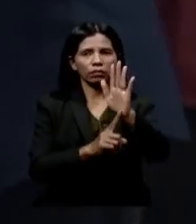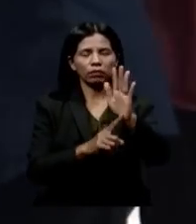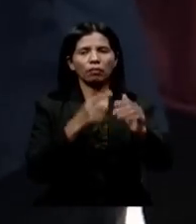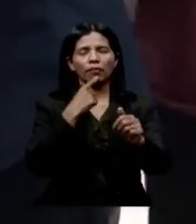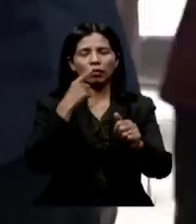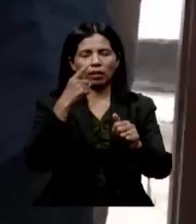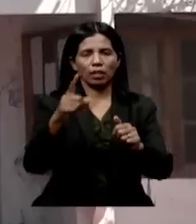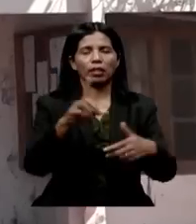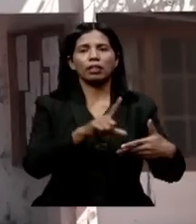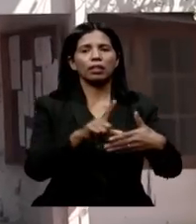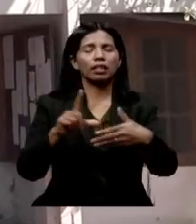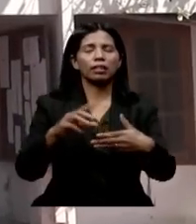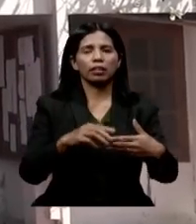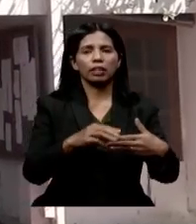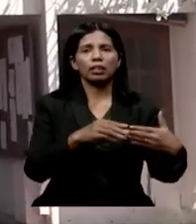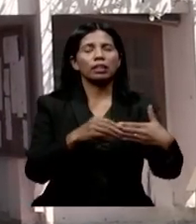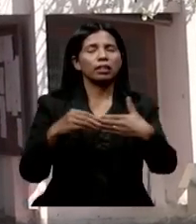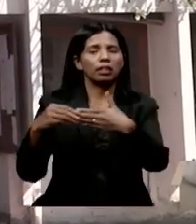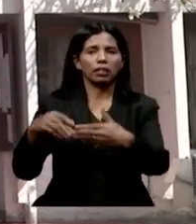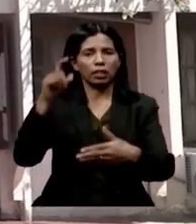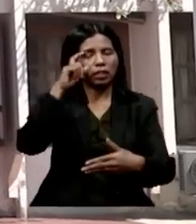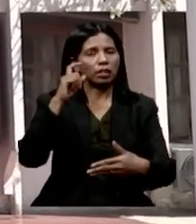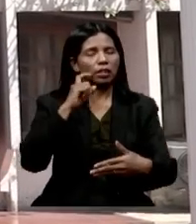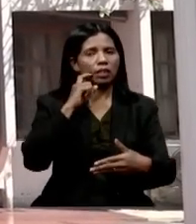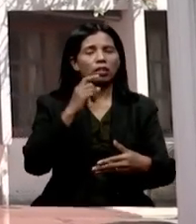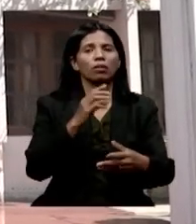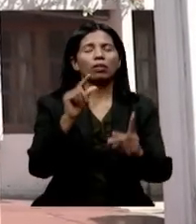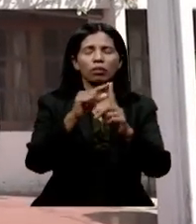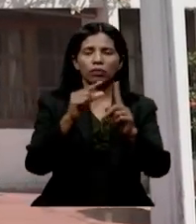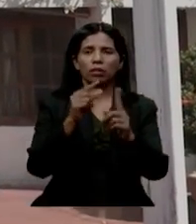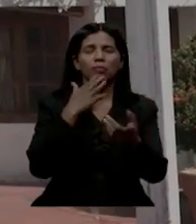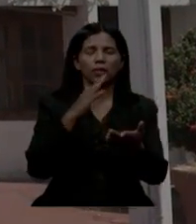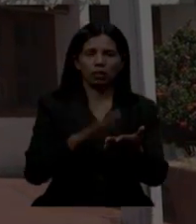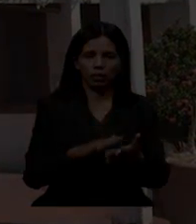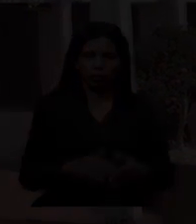desfama líder Kairala Xanana Guzmão. Emerenciana Martins, Tito Silva, Tiamen.